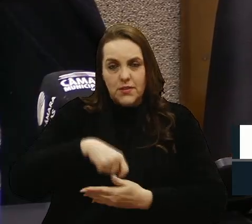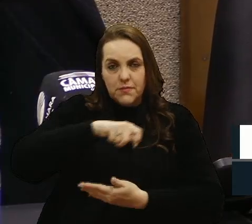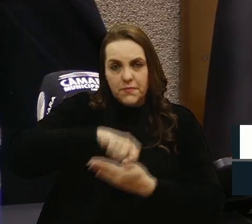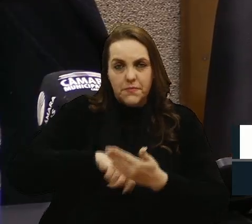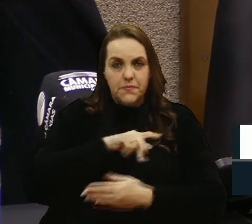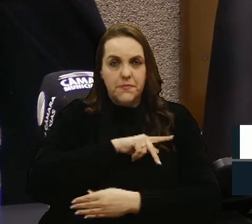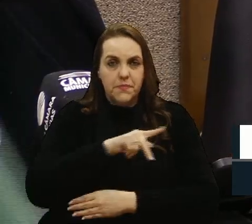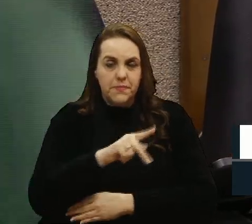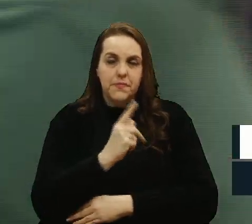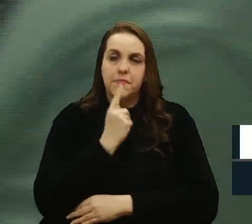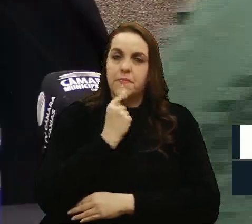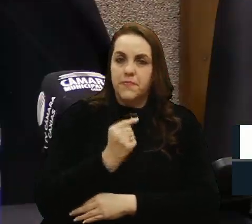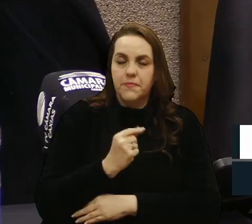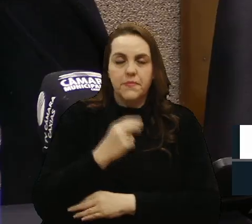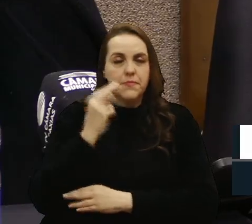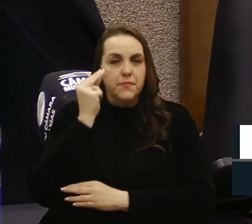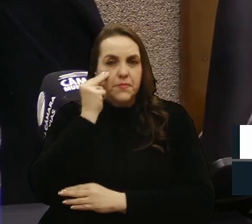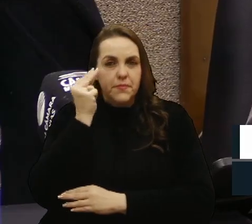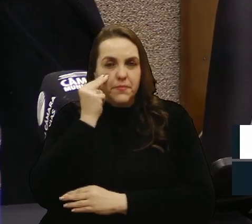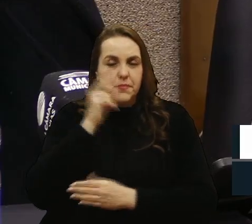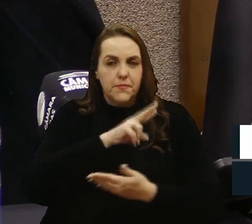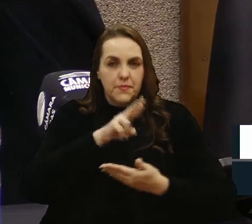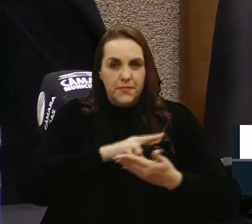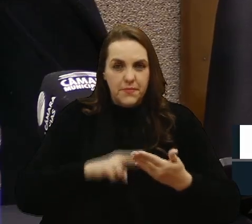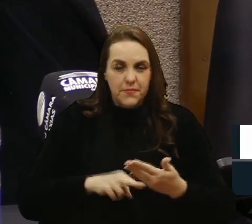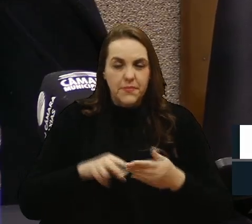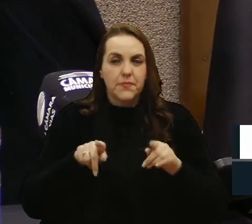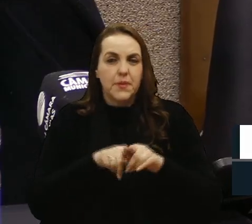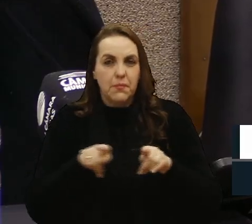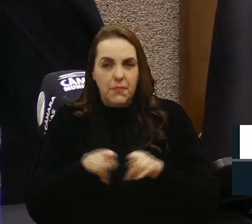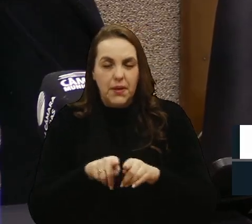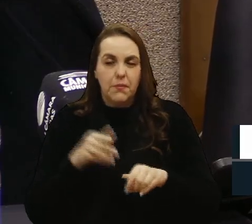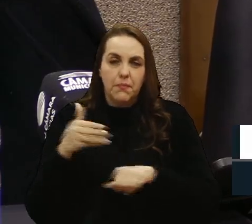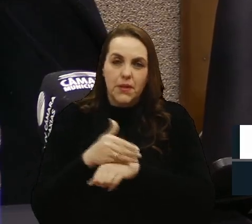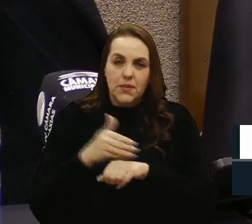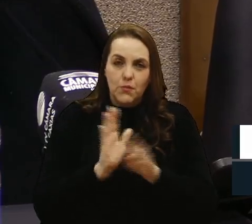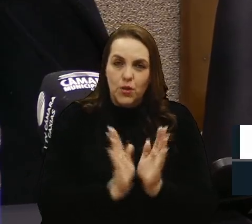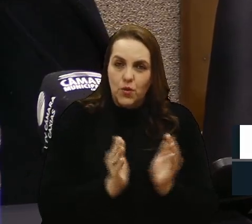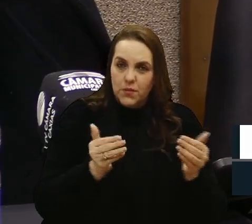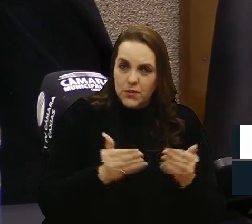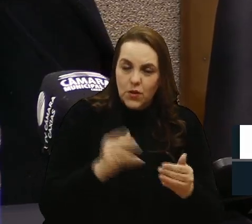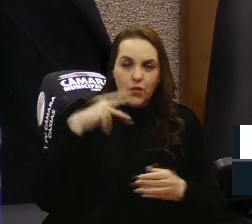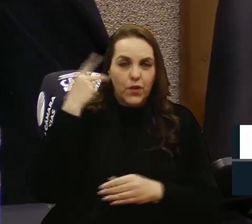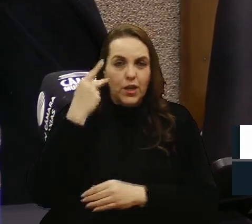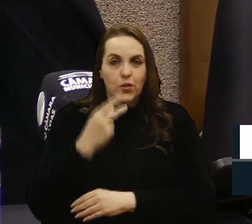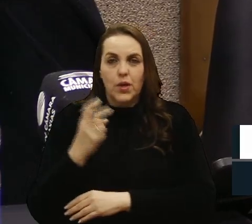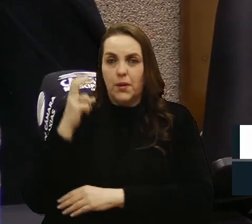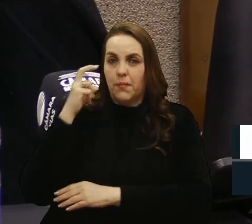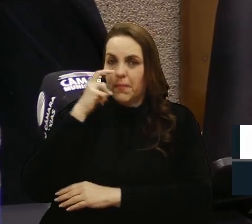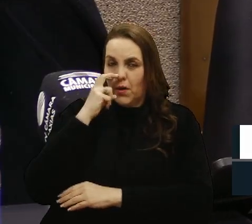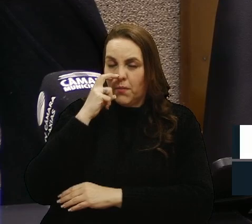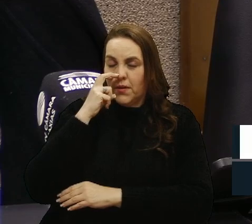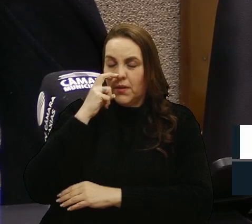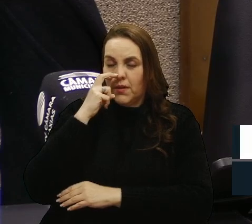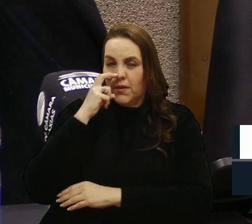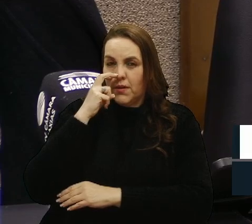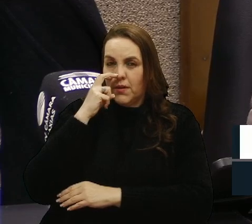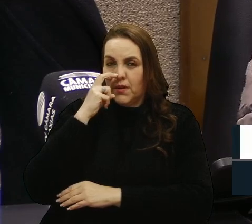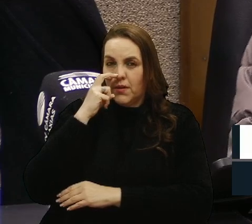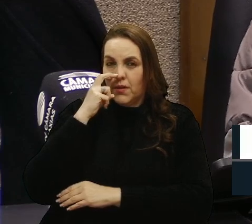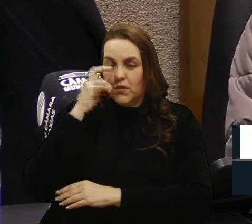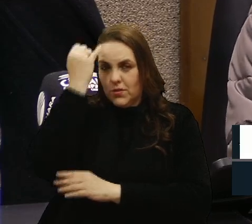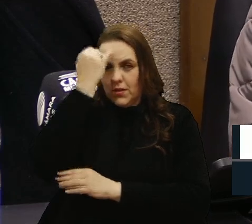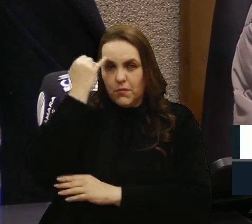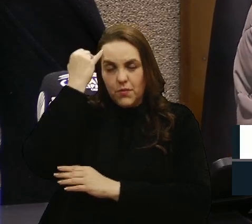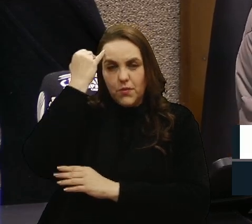presidente João Ueso, o vereador Cláudio Libardi, relator, e ainda participam dessa comissão a vereadora Andressa Bassani Malman, o vereador José D'Ambrosio e o